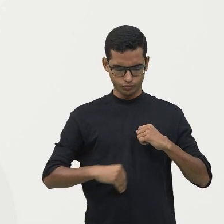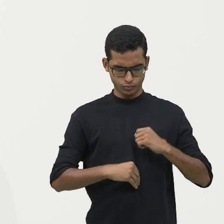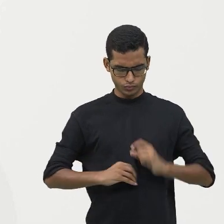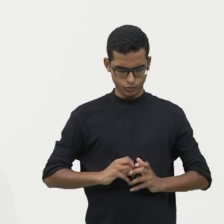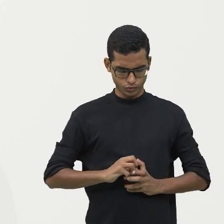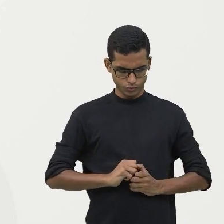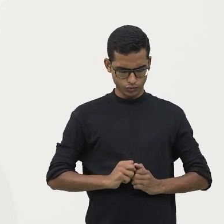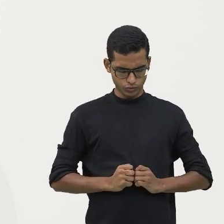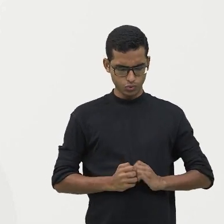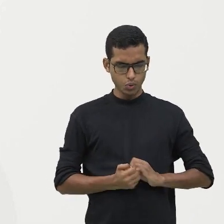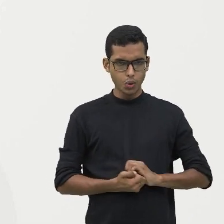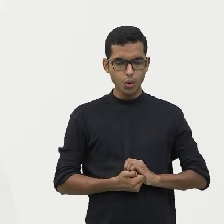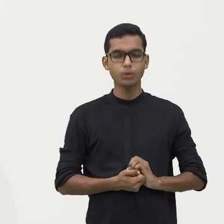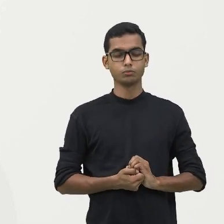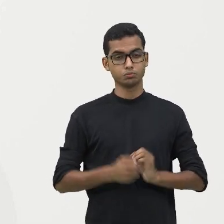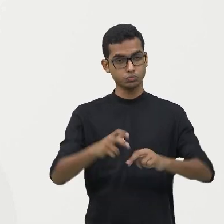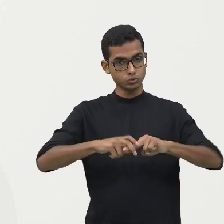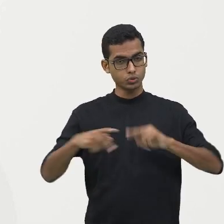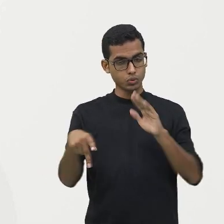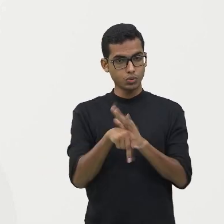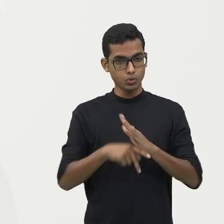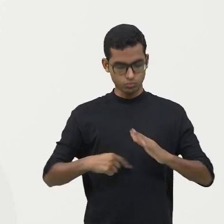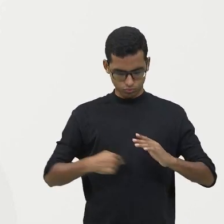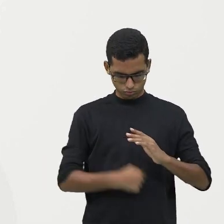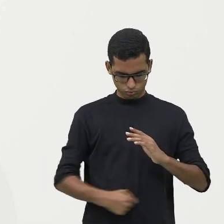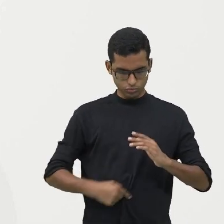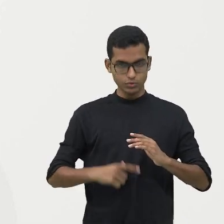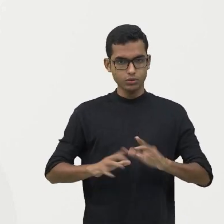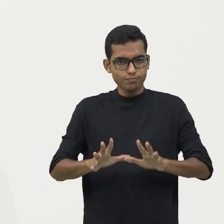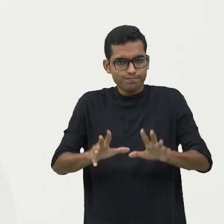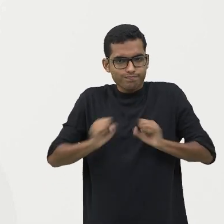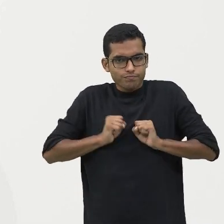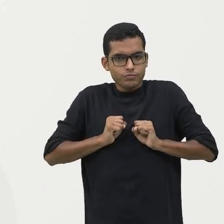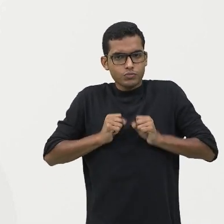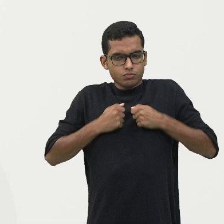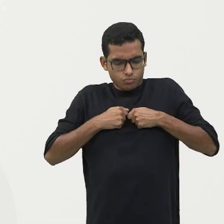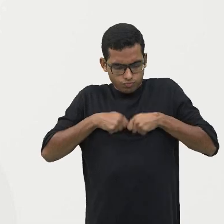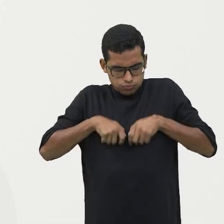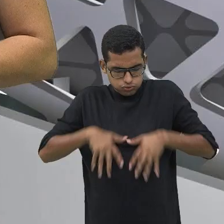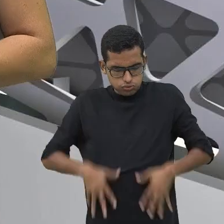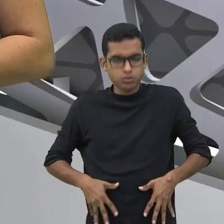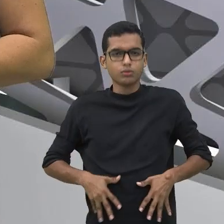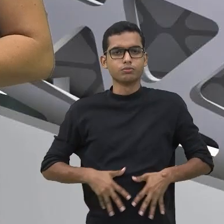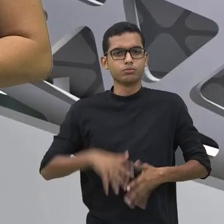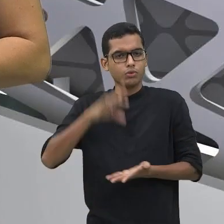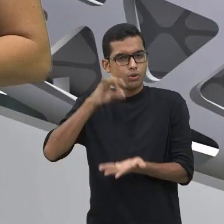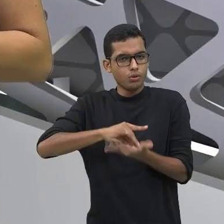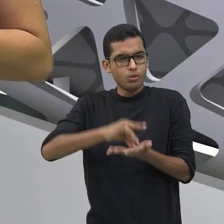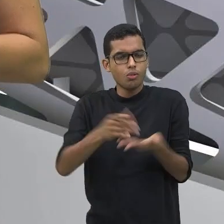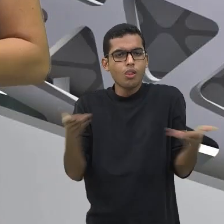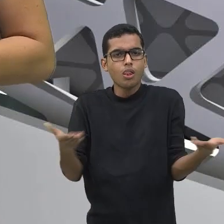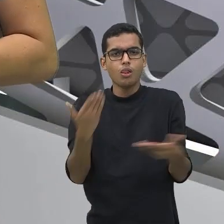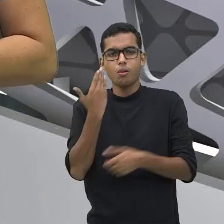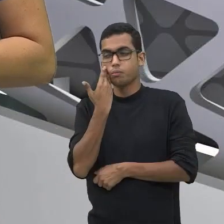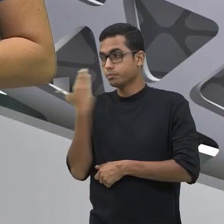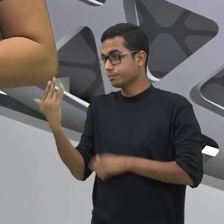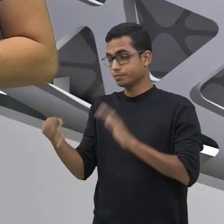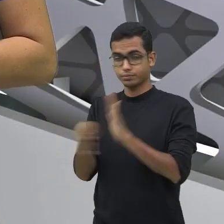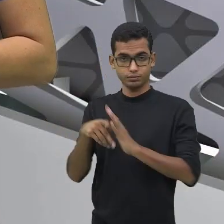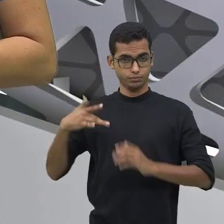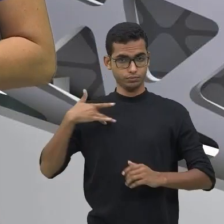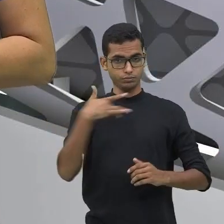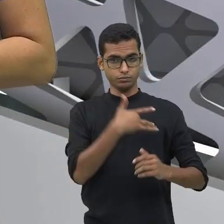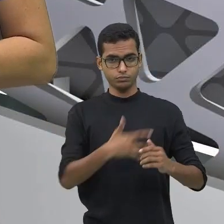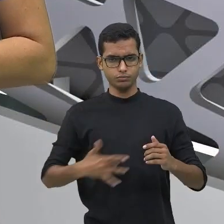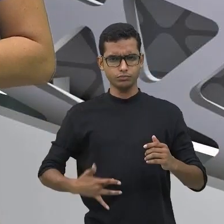nosso intestino vai ter que absorver, tá? Vamos lá. Então, aqui, a gente tem os órgãos do